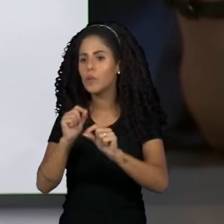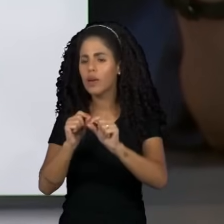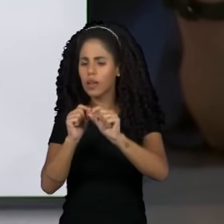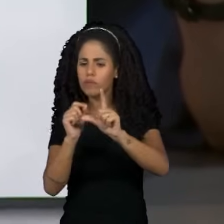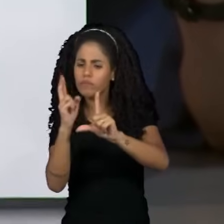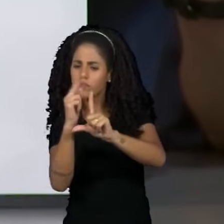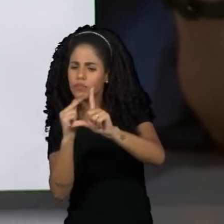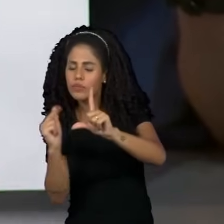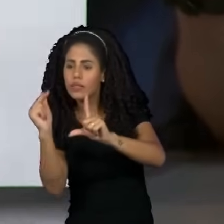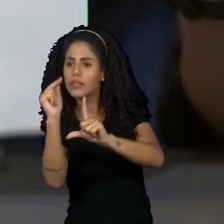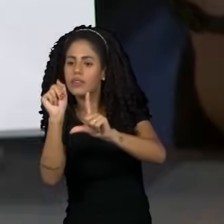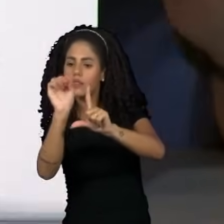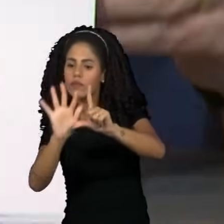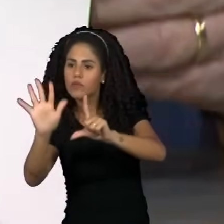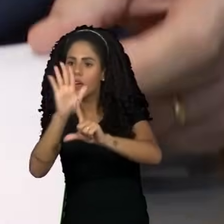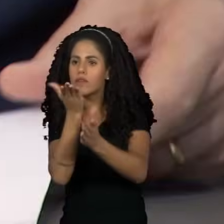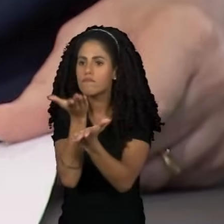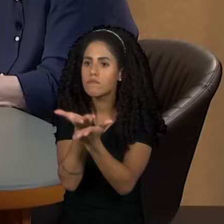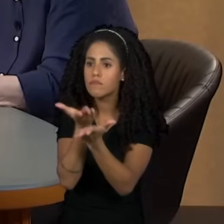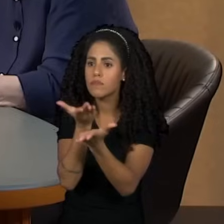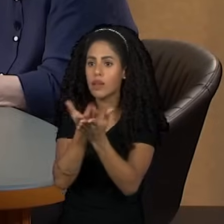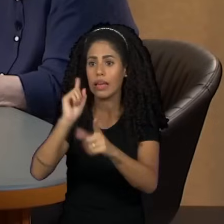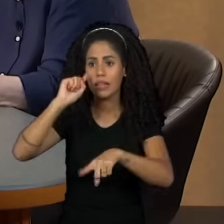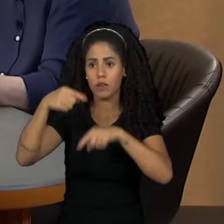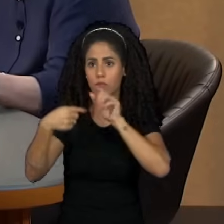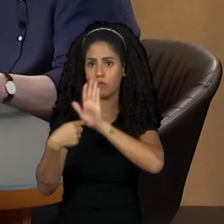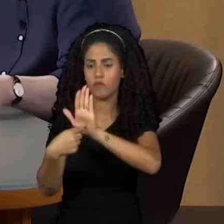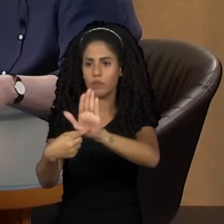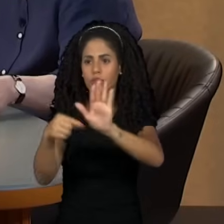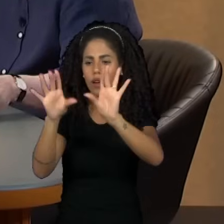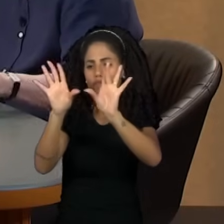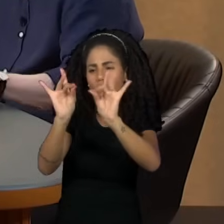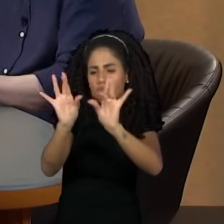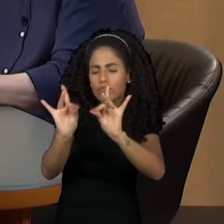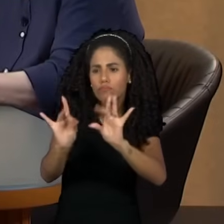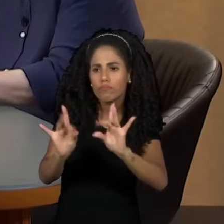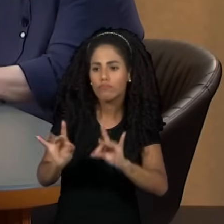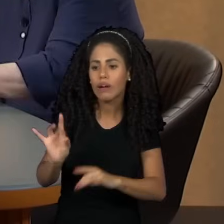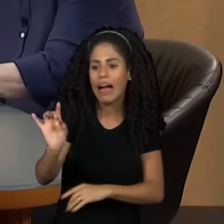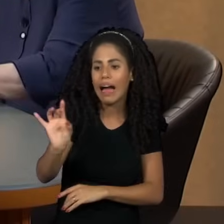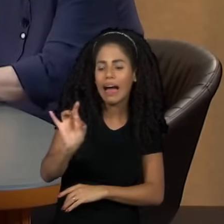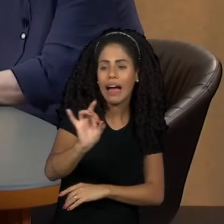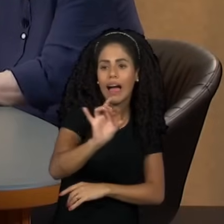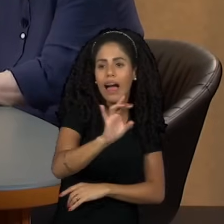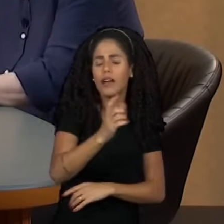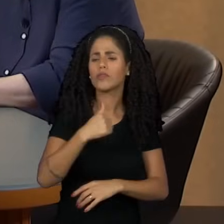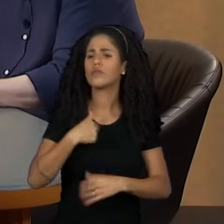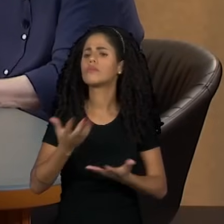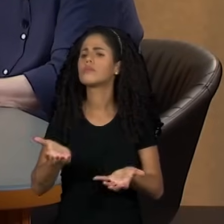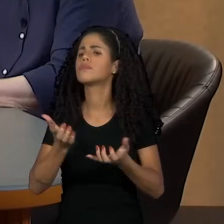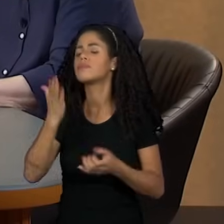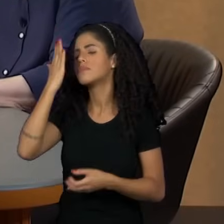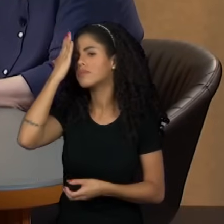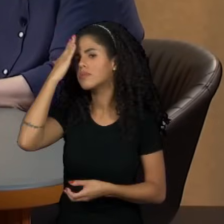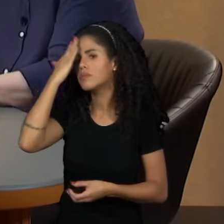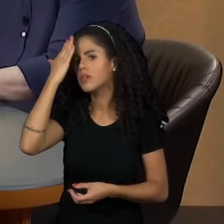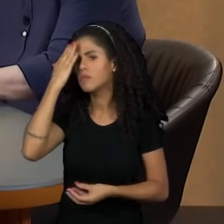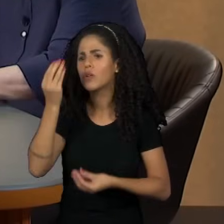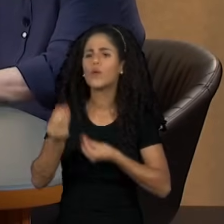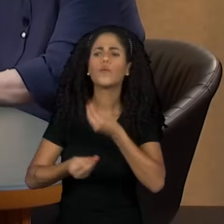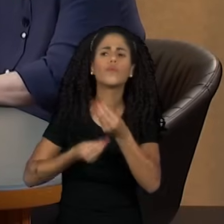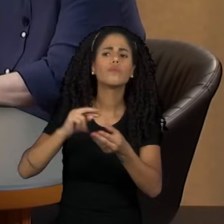estudo, que nós vamos depois mostrar em detalhes, né? E gostaríamos de saber o que